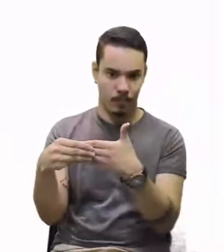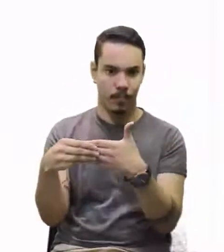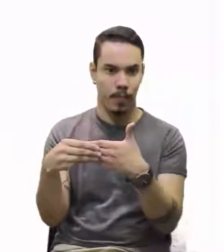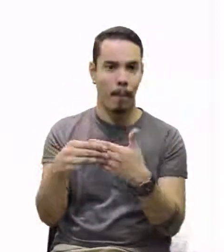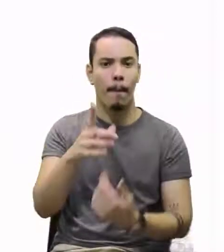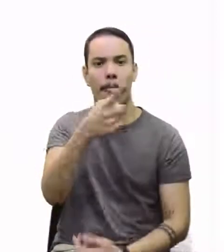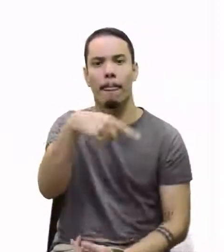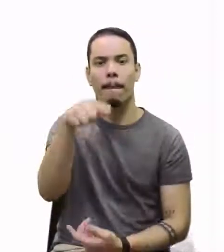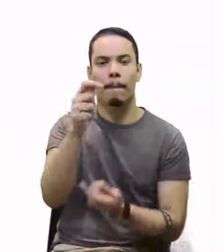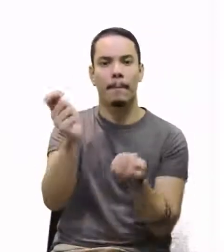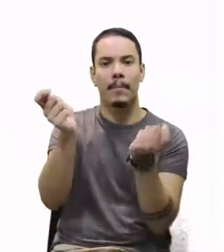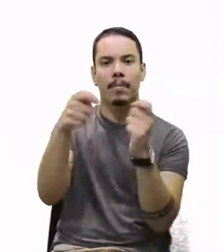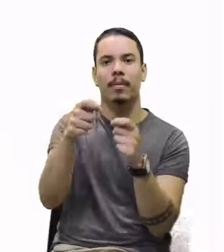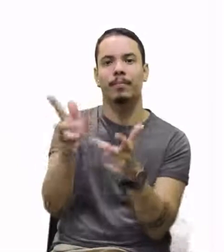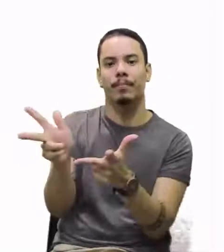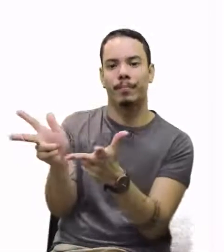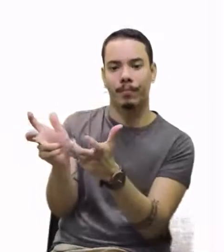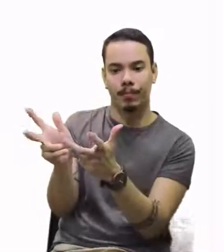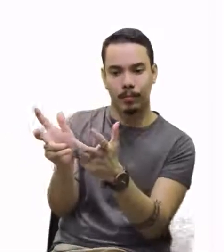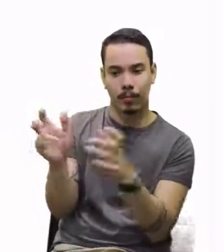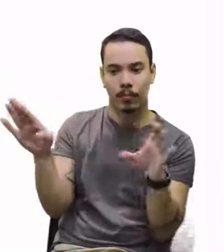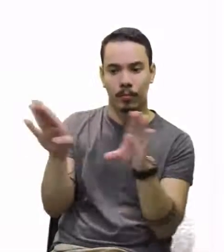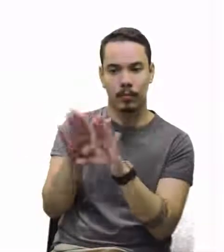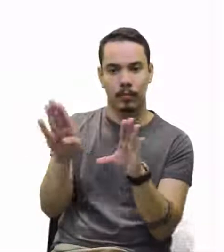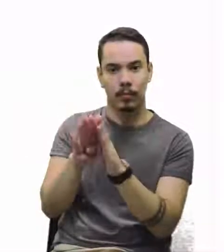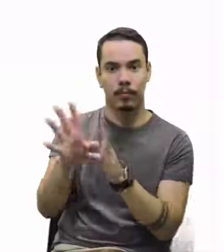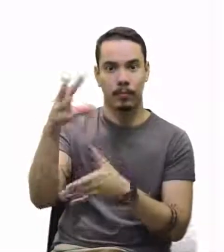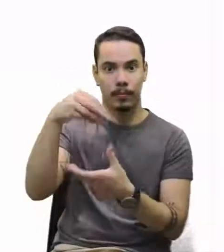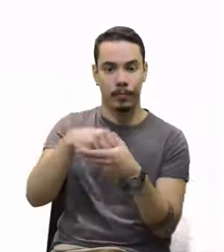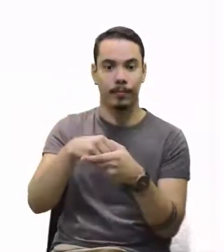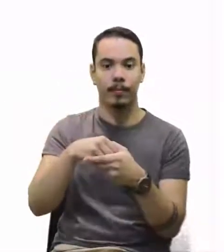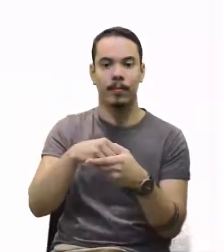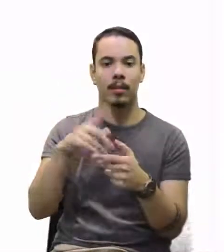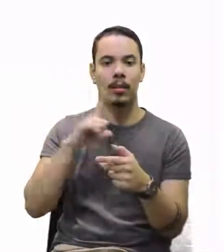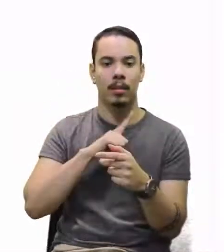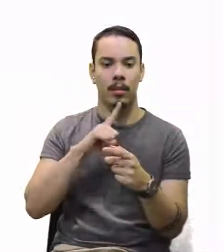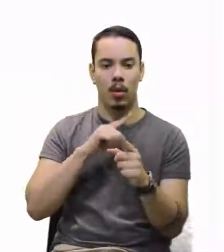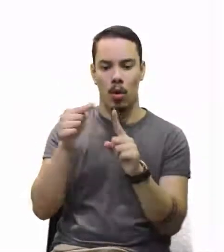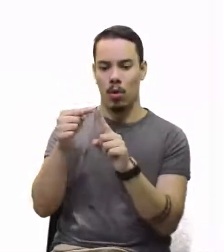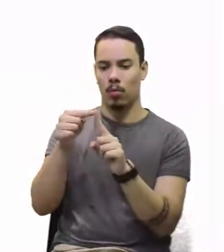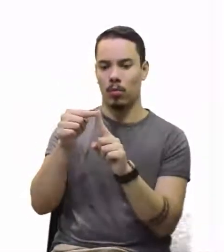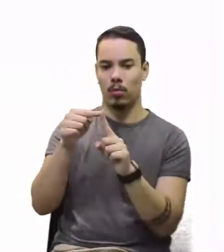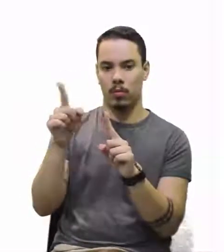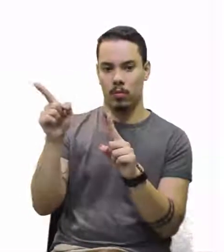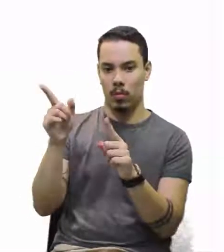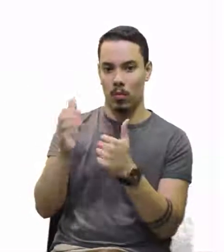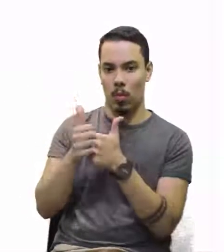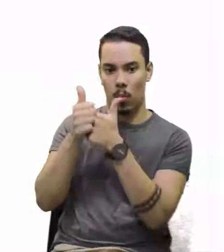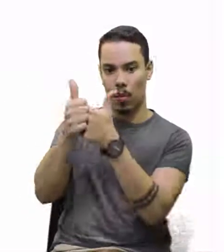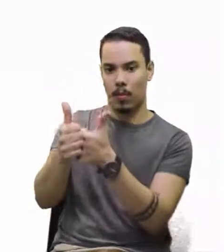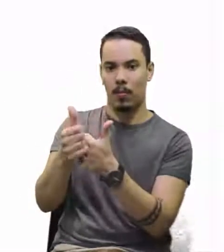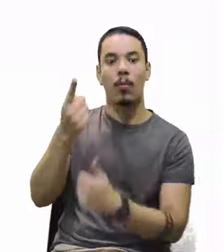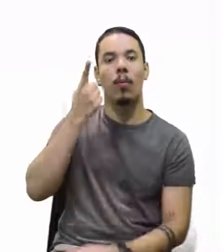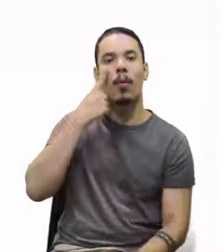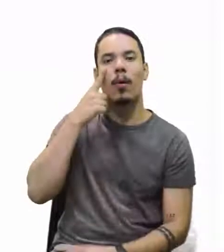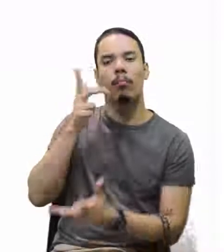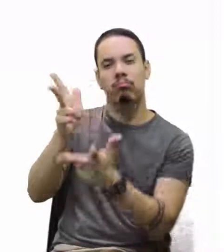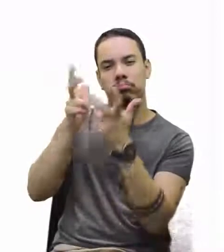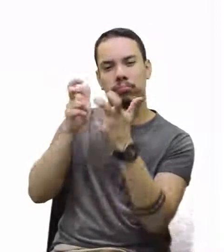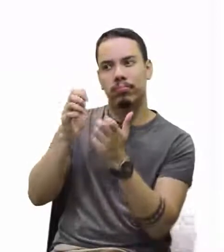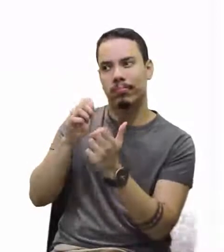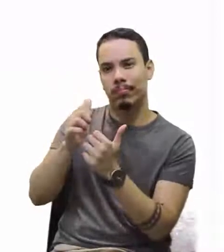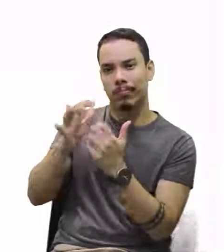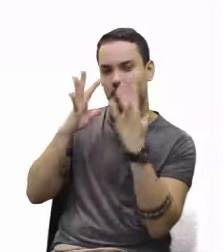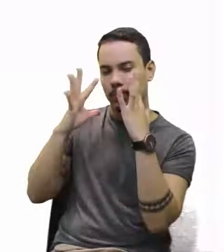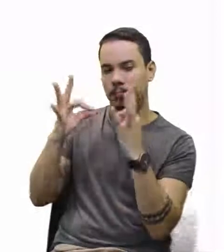Vocês podem perceber que aqui, ó, a corrente, ela tem um caminho, né? Este caminho aqui, no